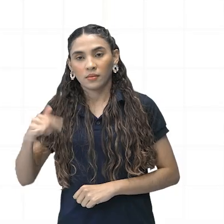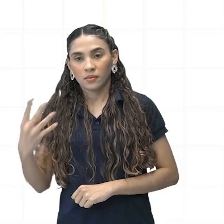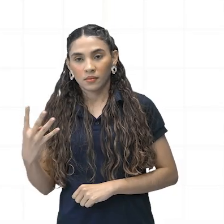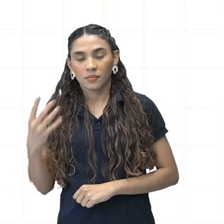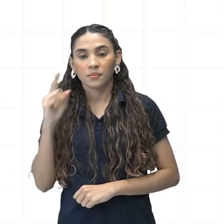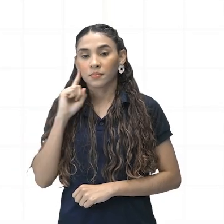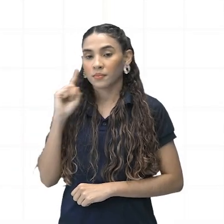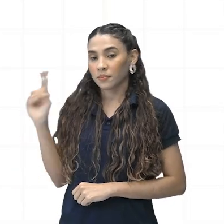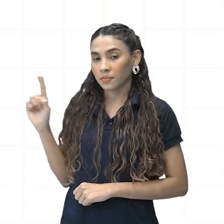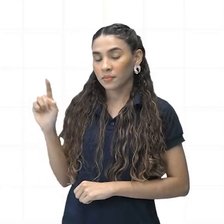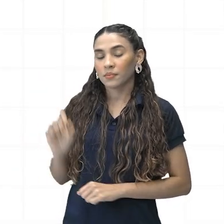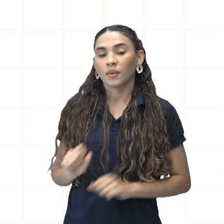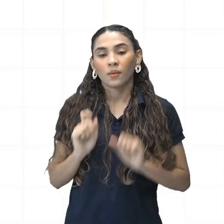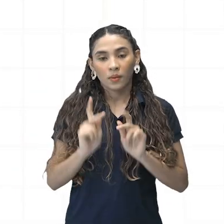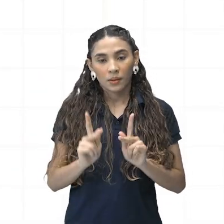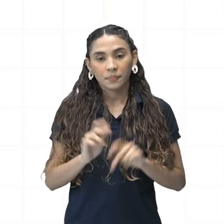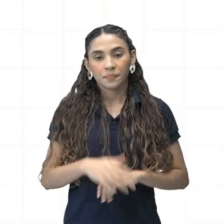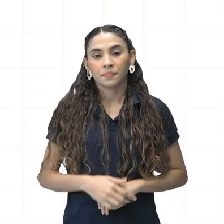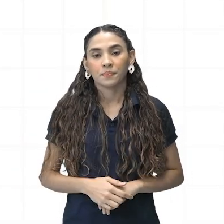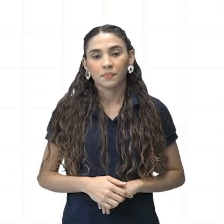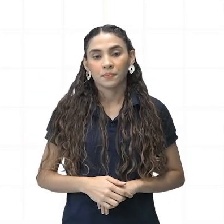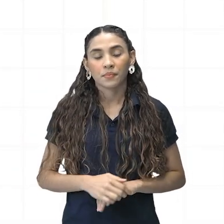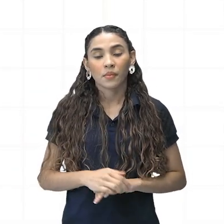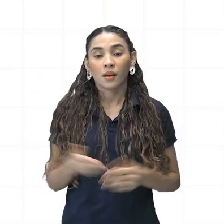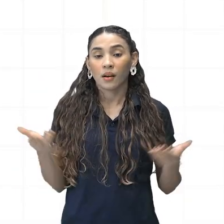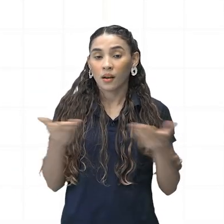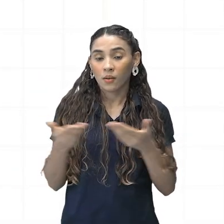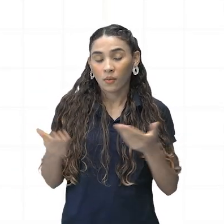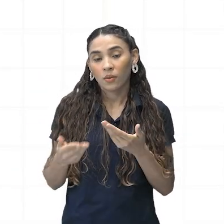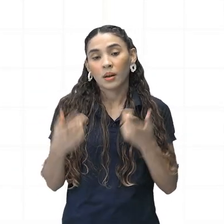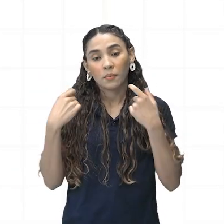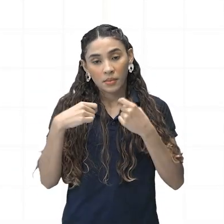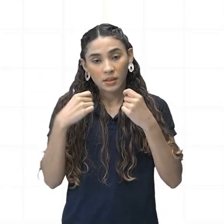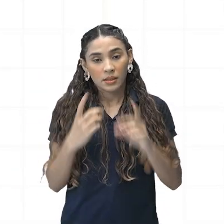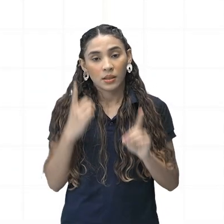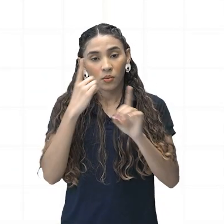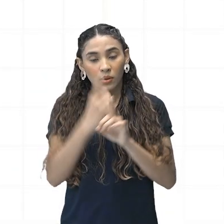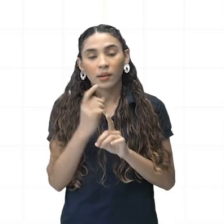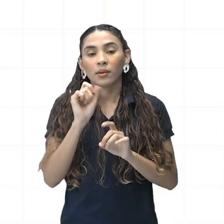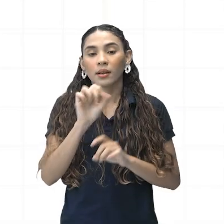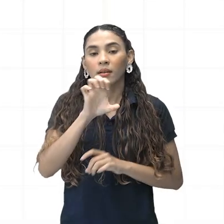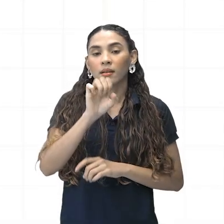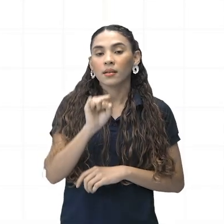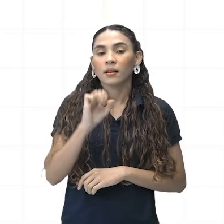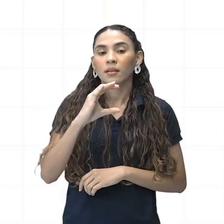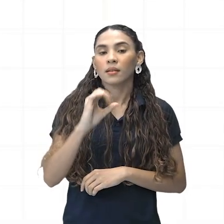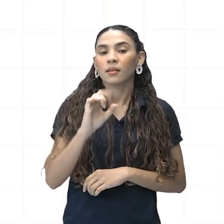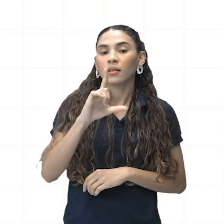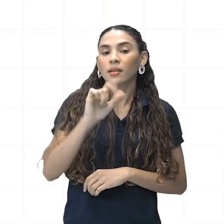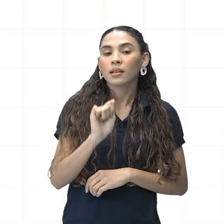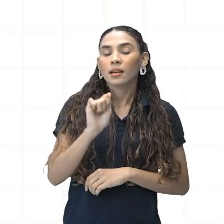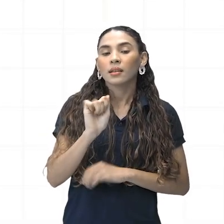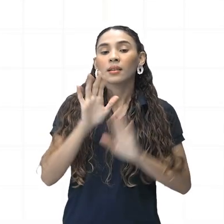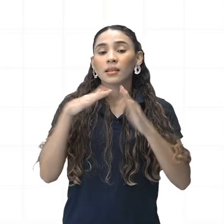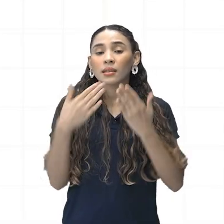7,4. Muito bem. Agora, eu tenho que definir a minha escala. Ó. Veja que o meu maior valor